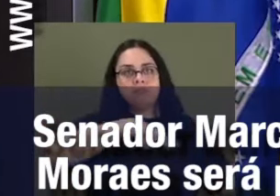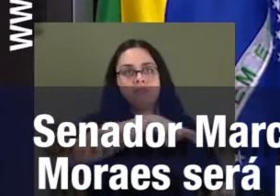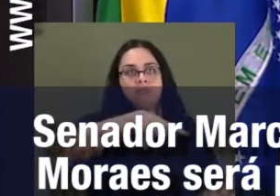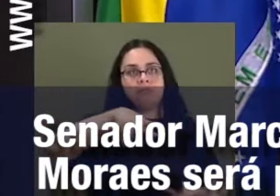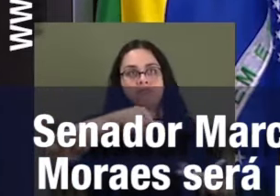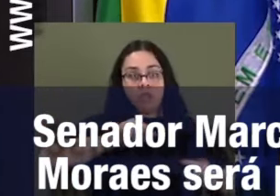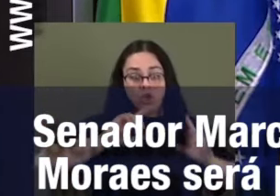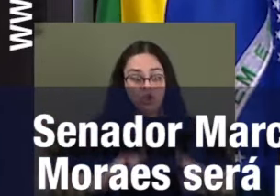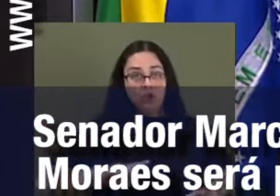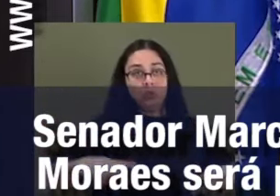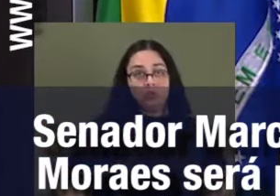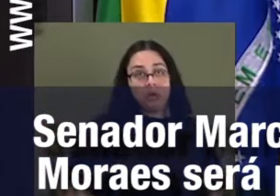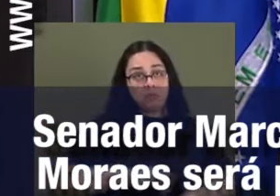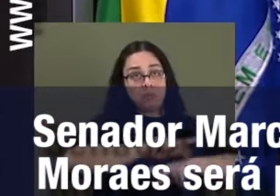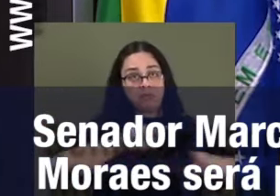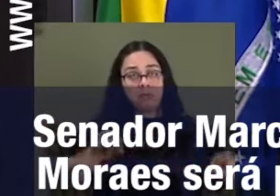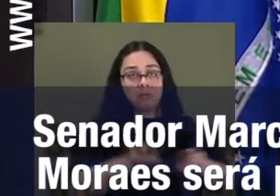de direitos humanos e aí por aí vai.